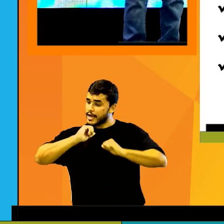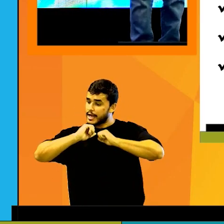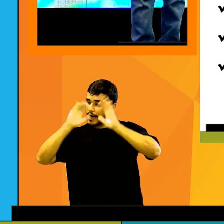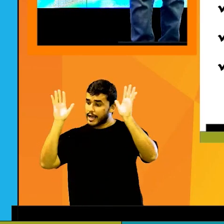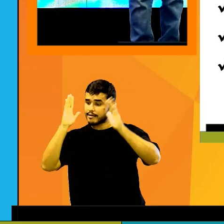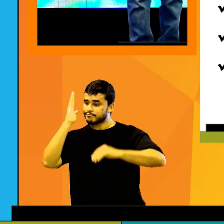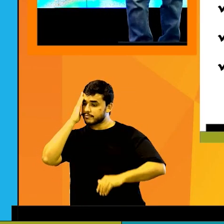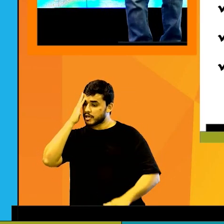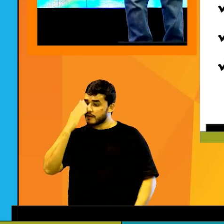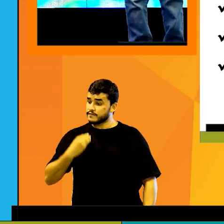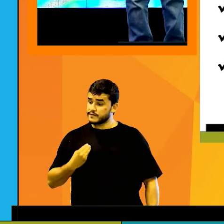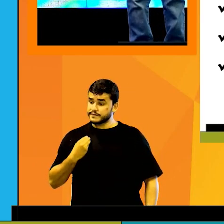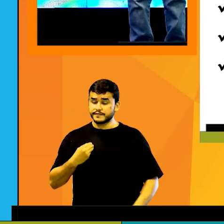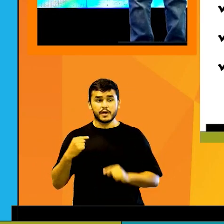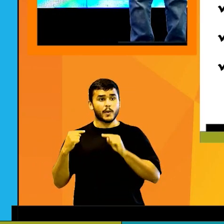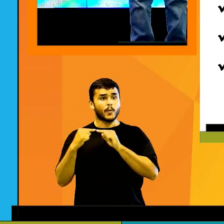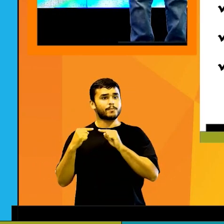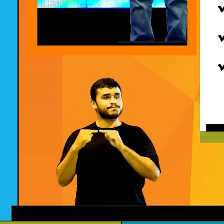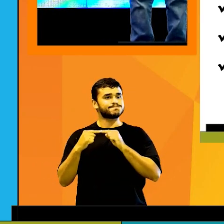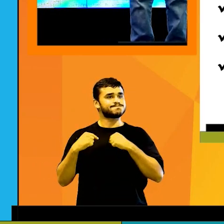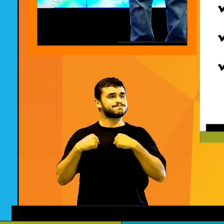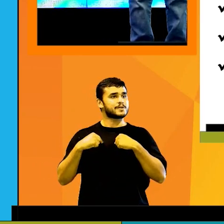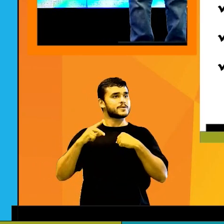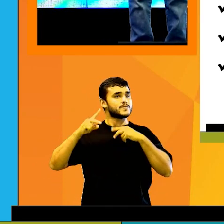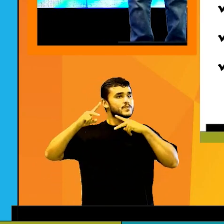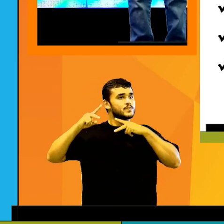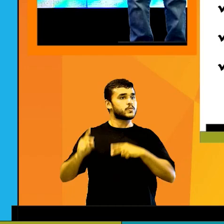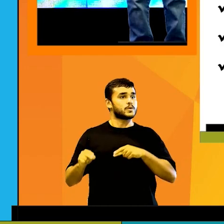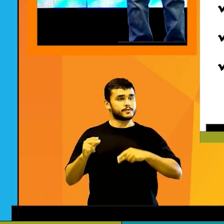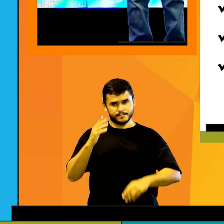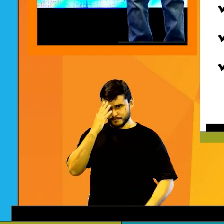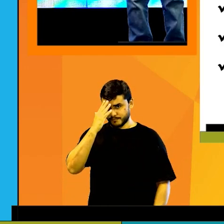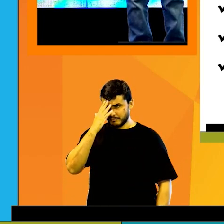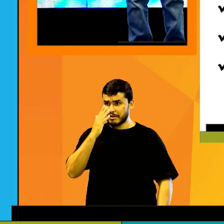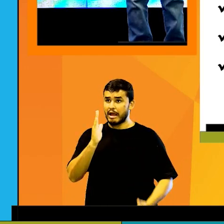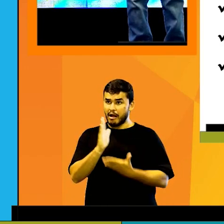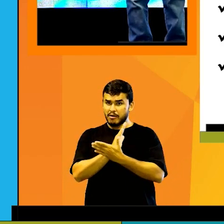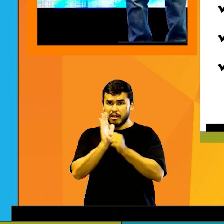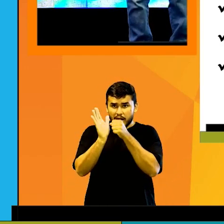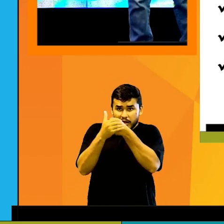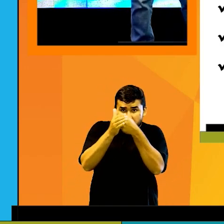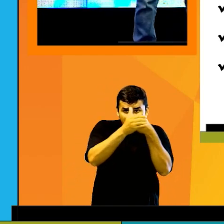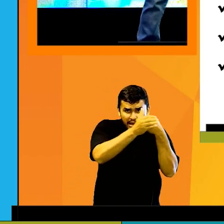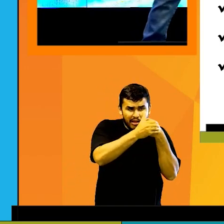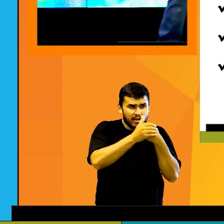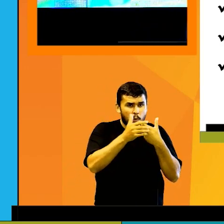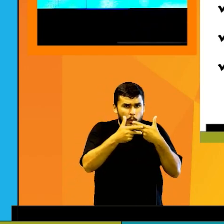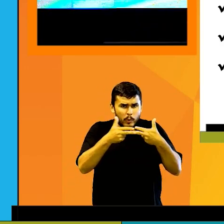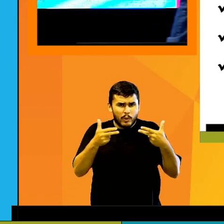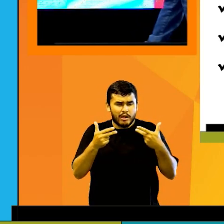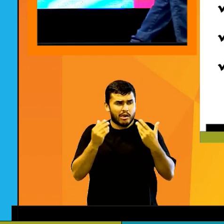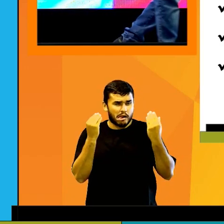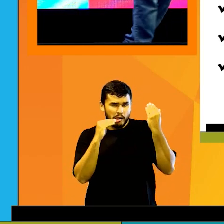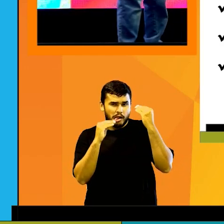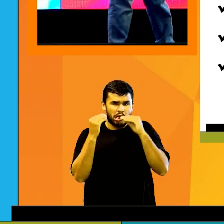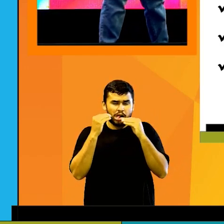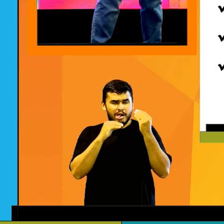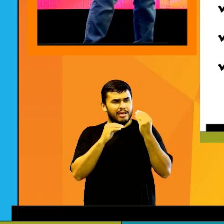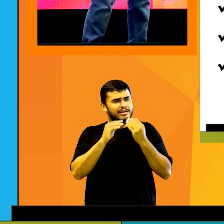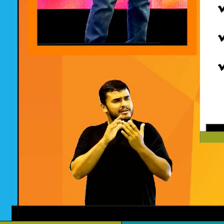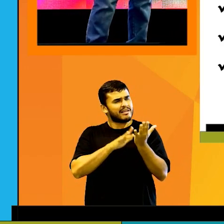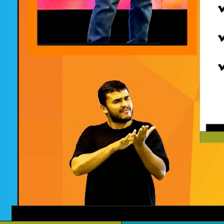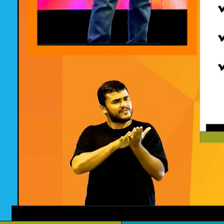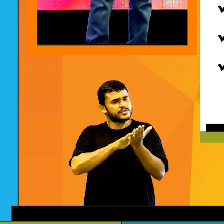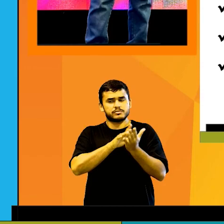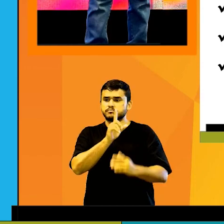que mostrasse a vida, repito, como ela é, sem afastar o jarro do lugar. E Machado de Assis começou com Memórias Póstumas e Brás